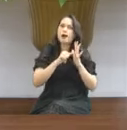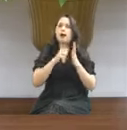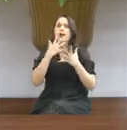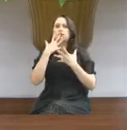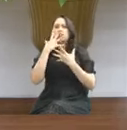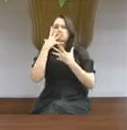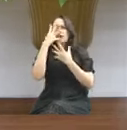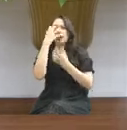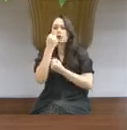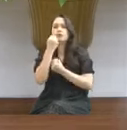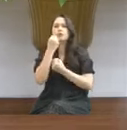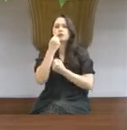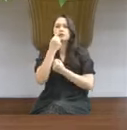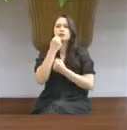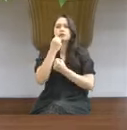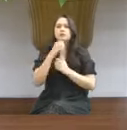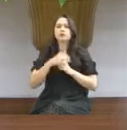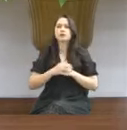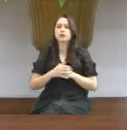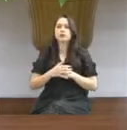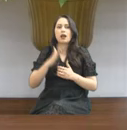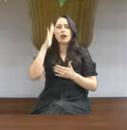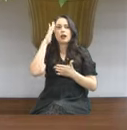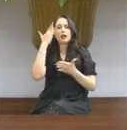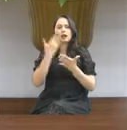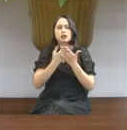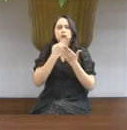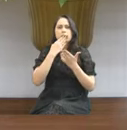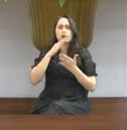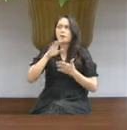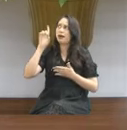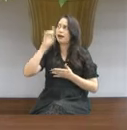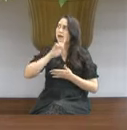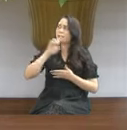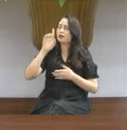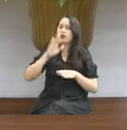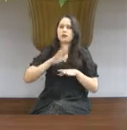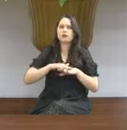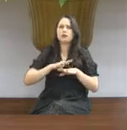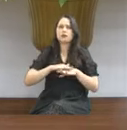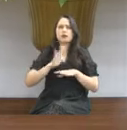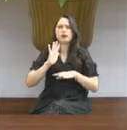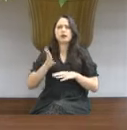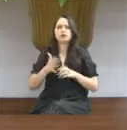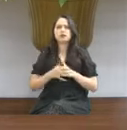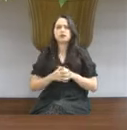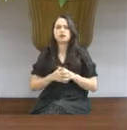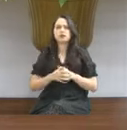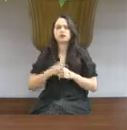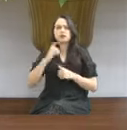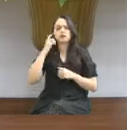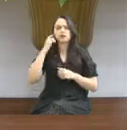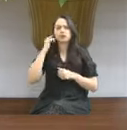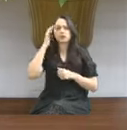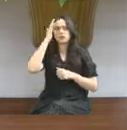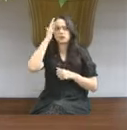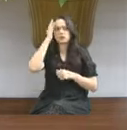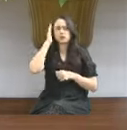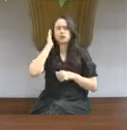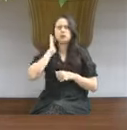Consubstanciar a promessa que Deus fez. Eu estava cobrindo os milagres que Jesus